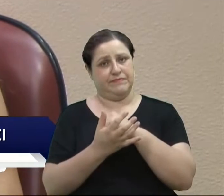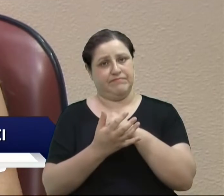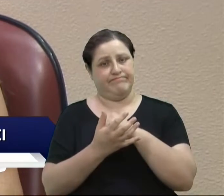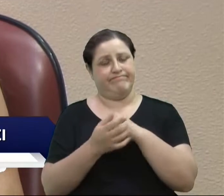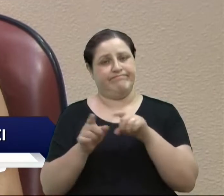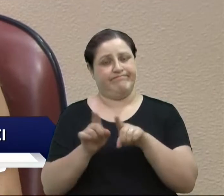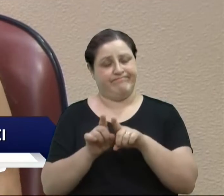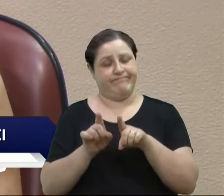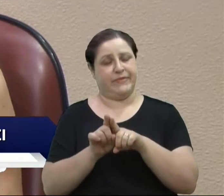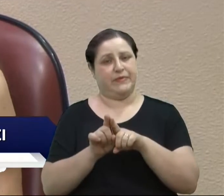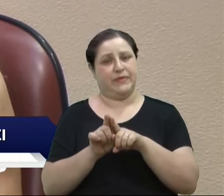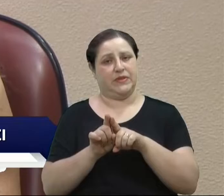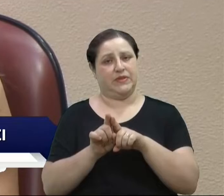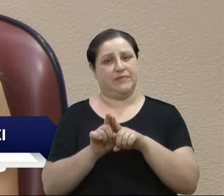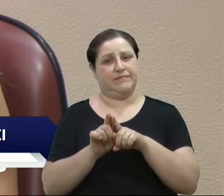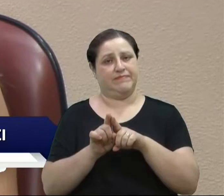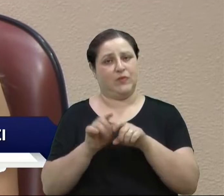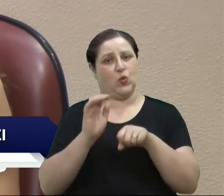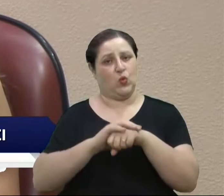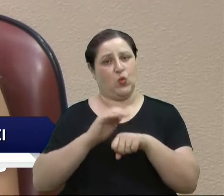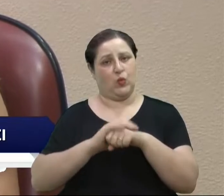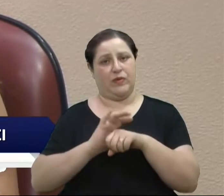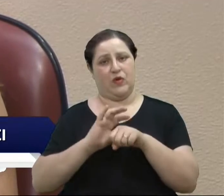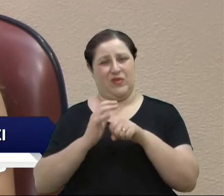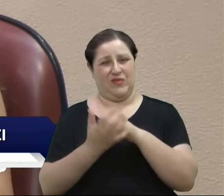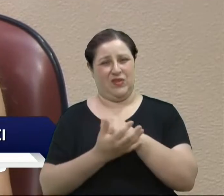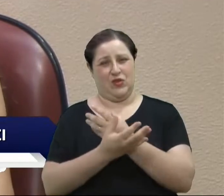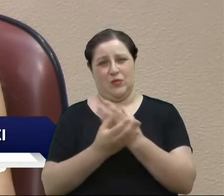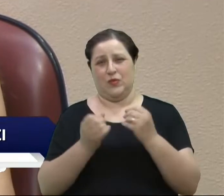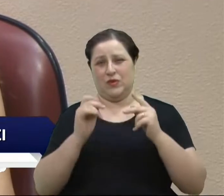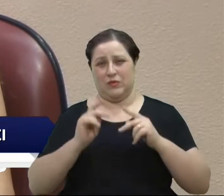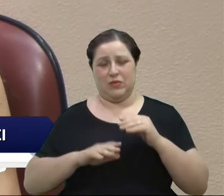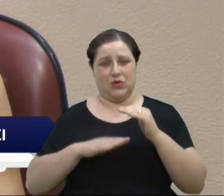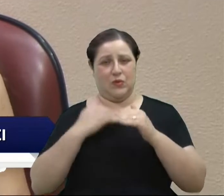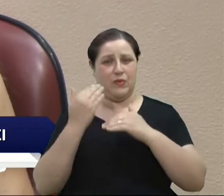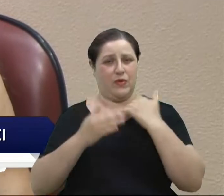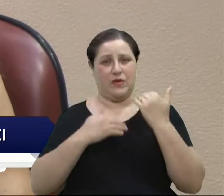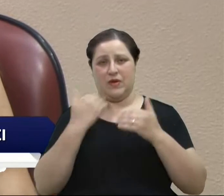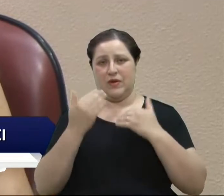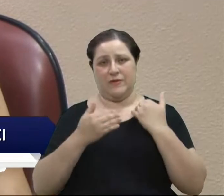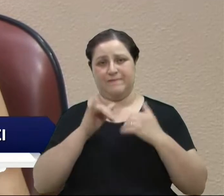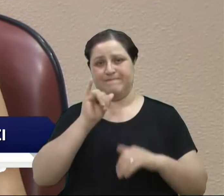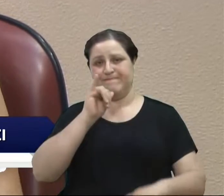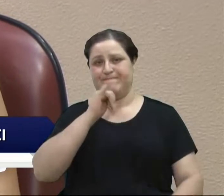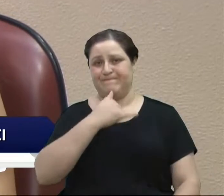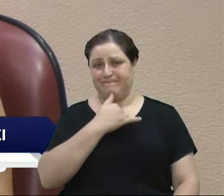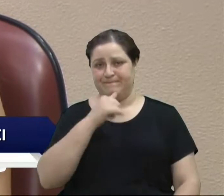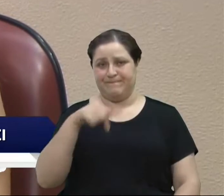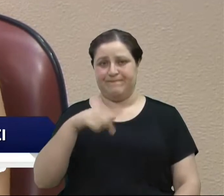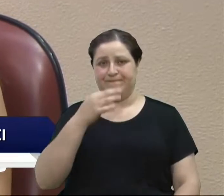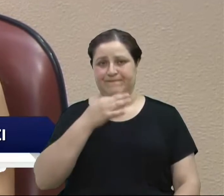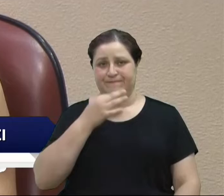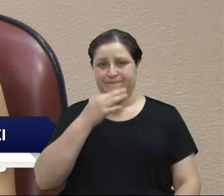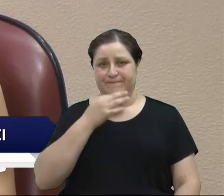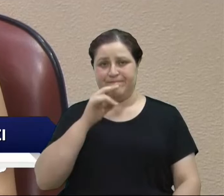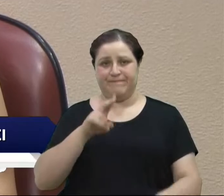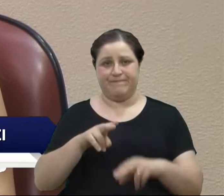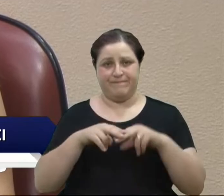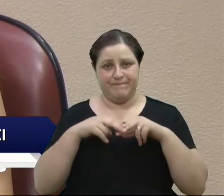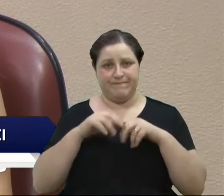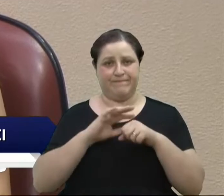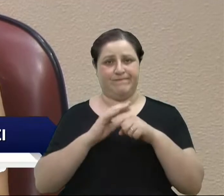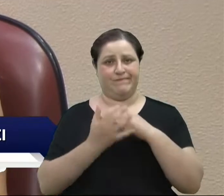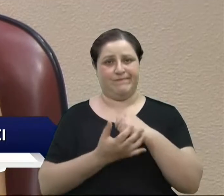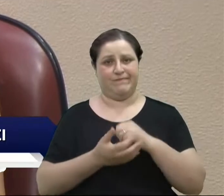colaborou muito para que isso acontecesse. Né? Nós tivemos muitos óbitos, infelizmente, na nossa cidade, em decorrência do